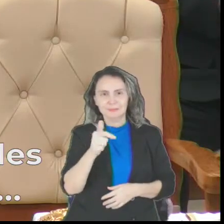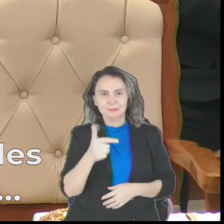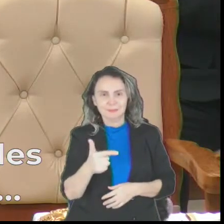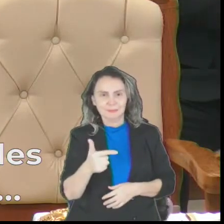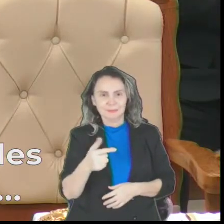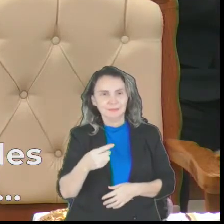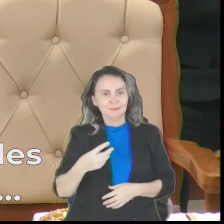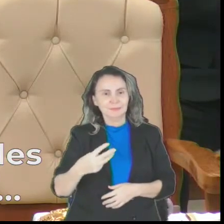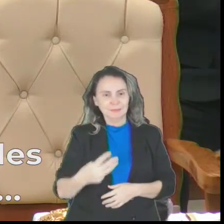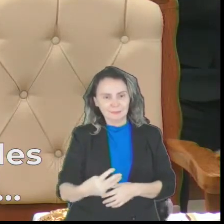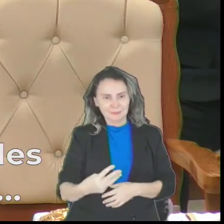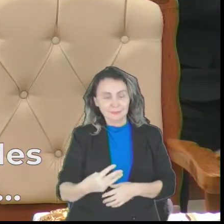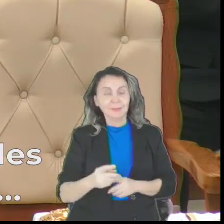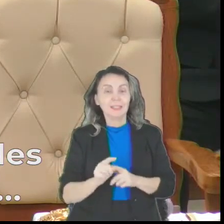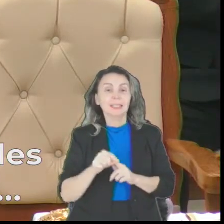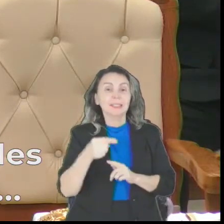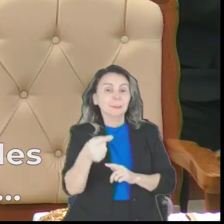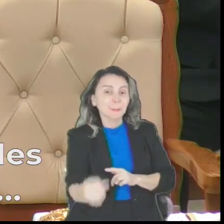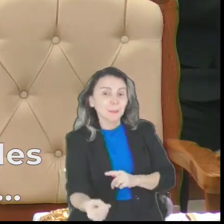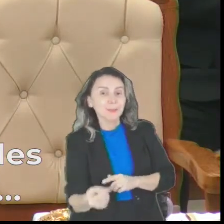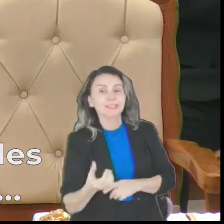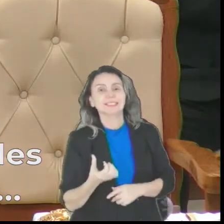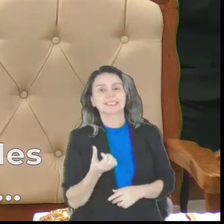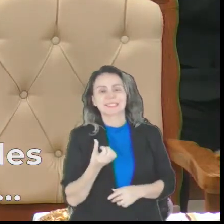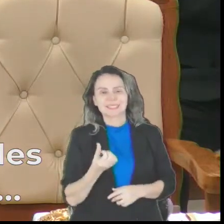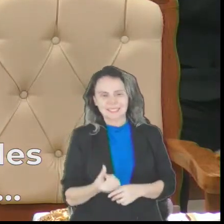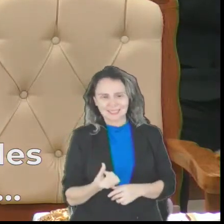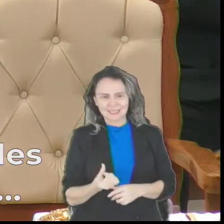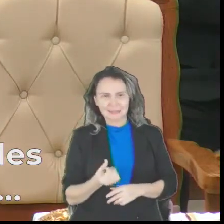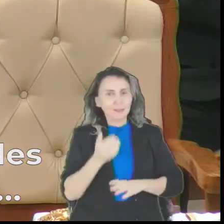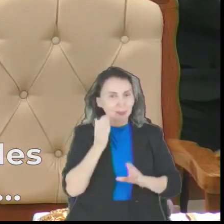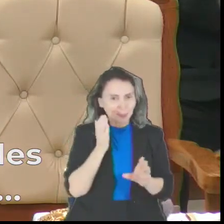versículo 6. Todos acharam?